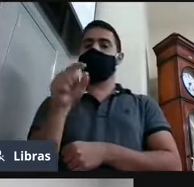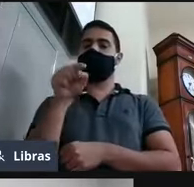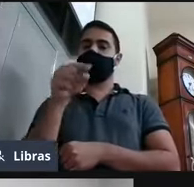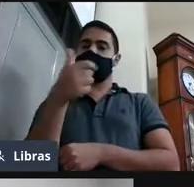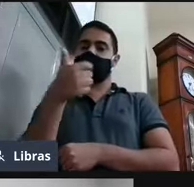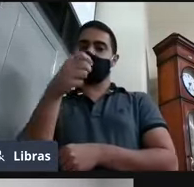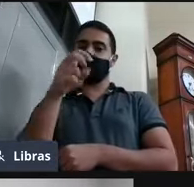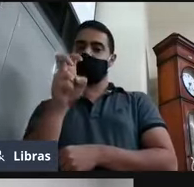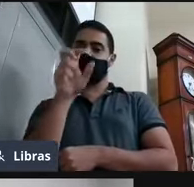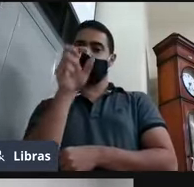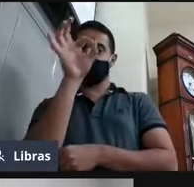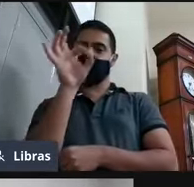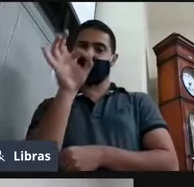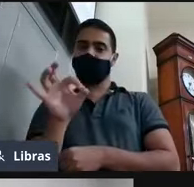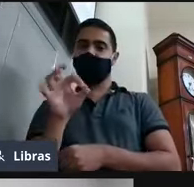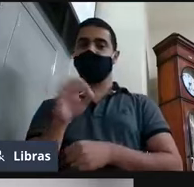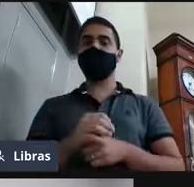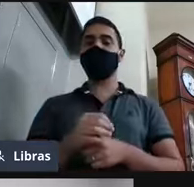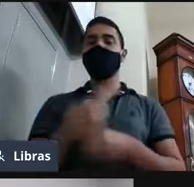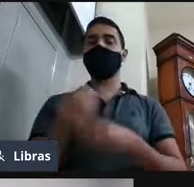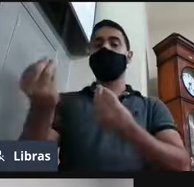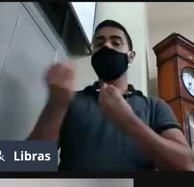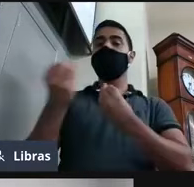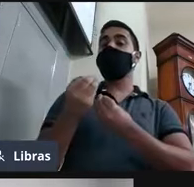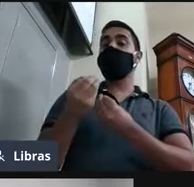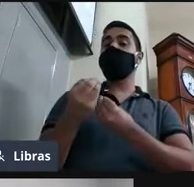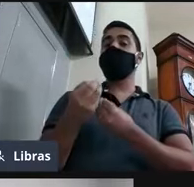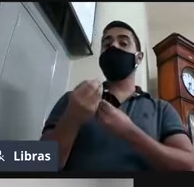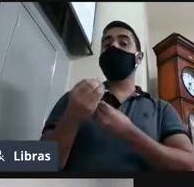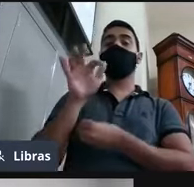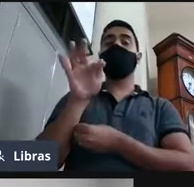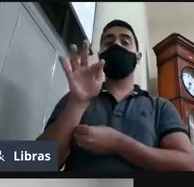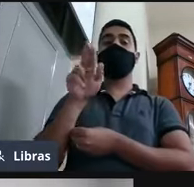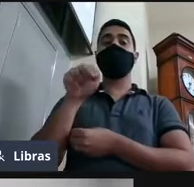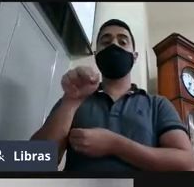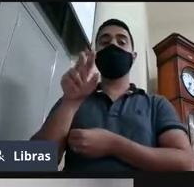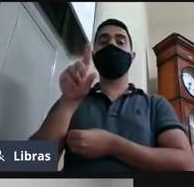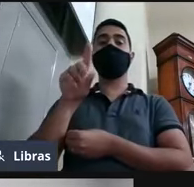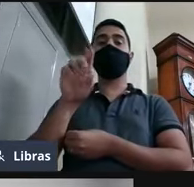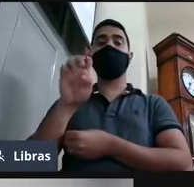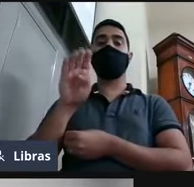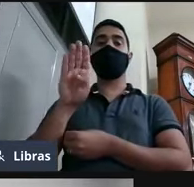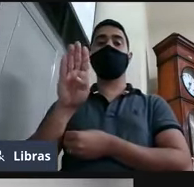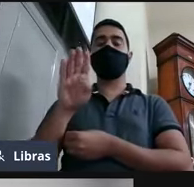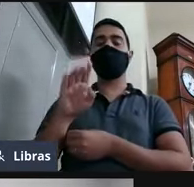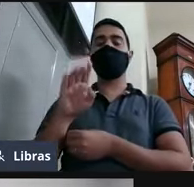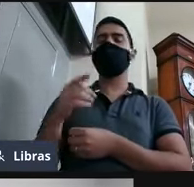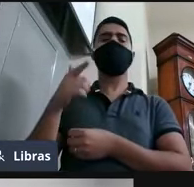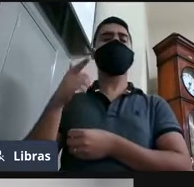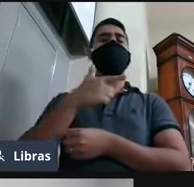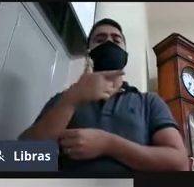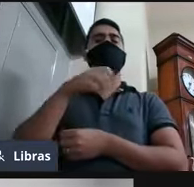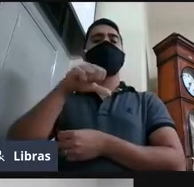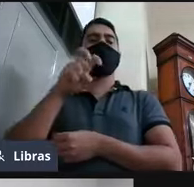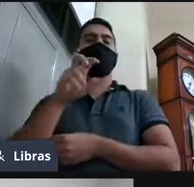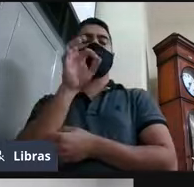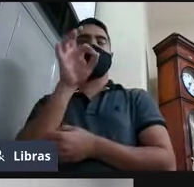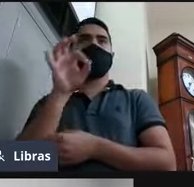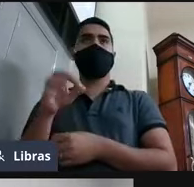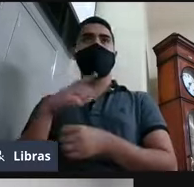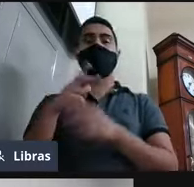96,15% dos recursos recebidos do Fundeb, cumprindo o percentual mínimo de 95%, conforme disposto no